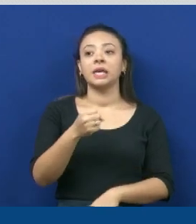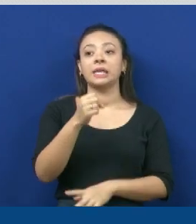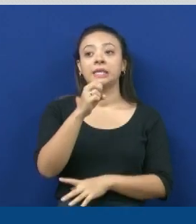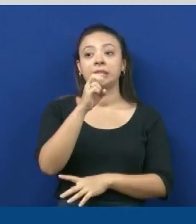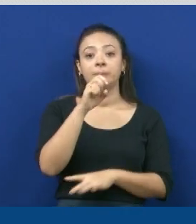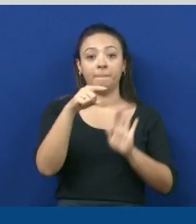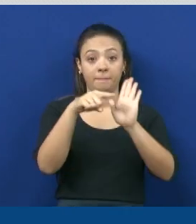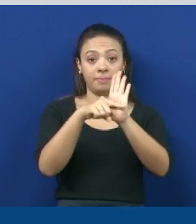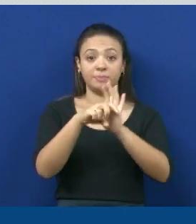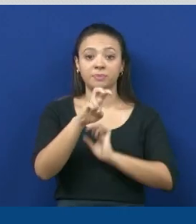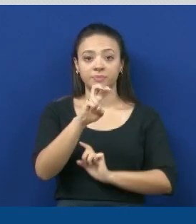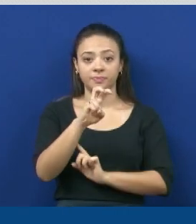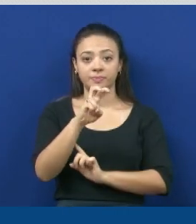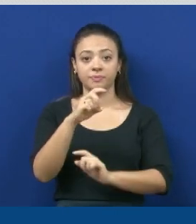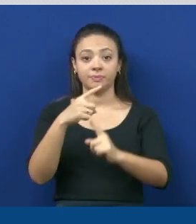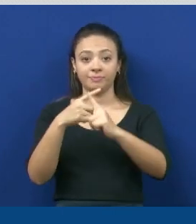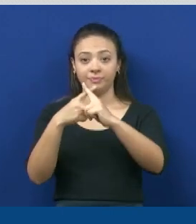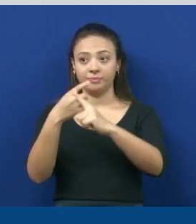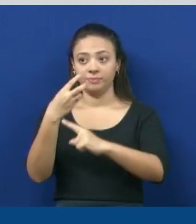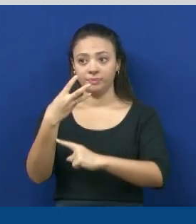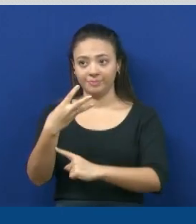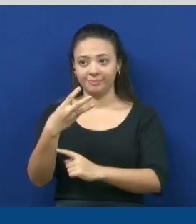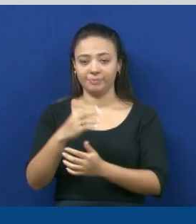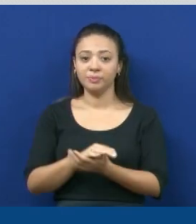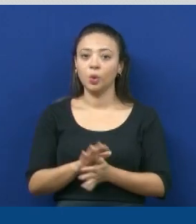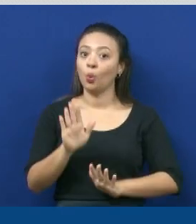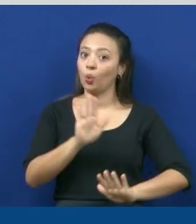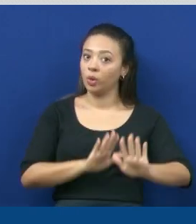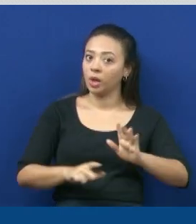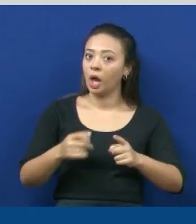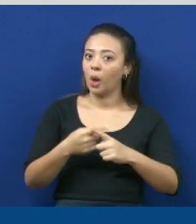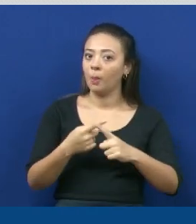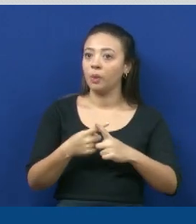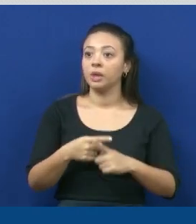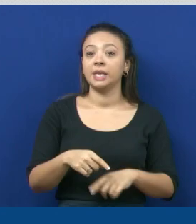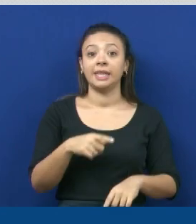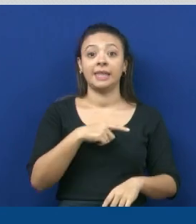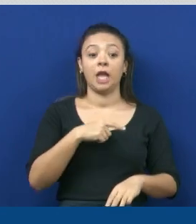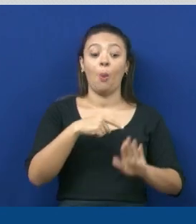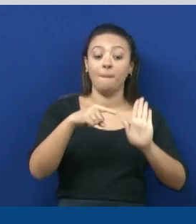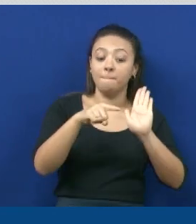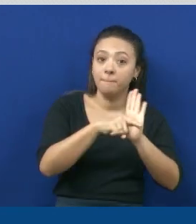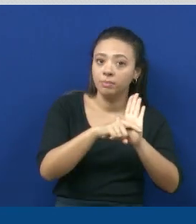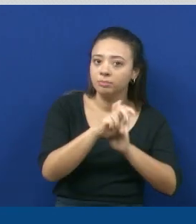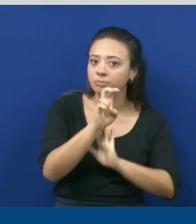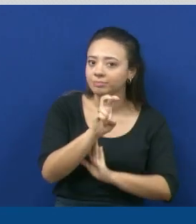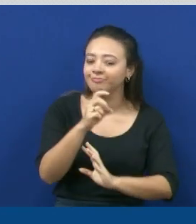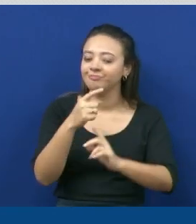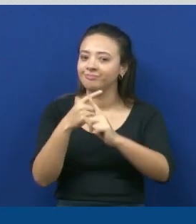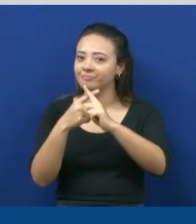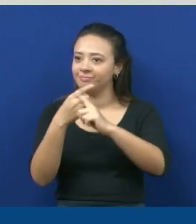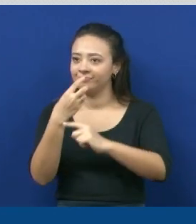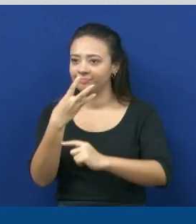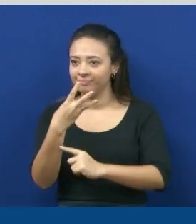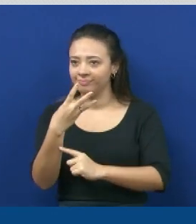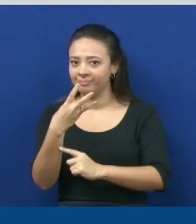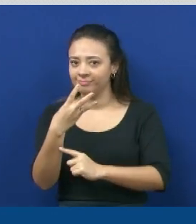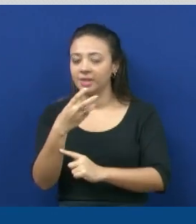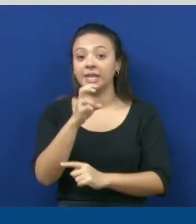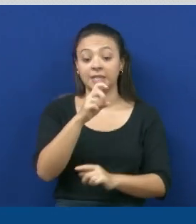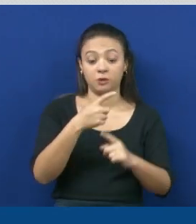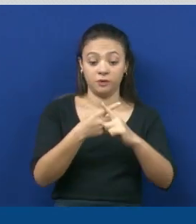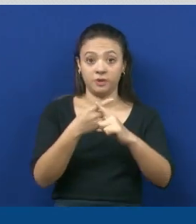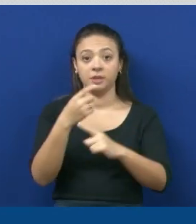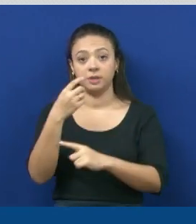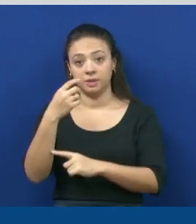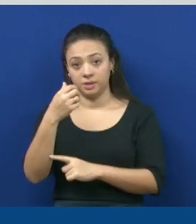expoentes. Cuidado aí nessa multiplicação, né? Menos 3 vezes, menos 5 vezes 3, 5 vezes 3 dá